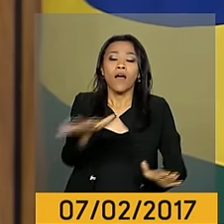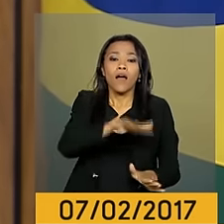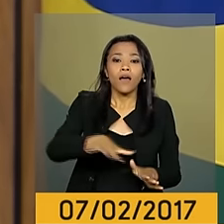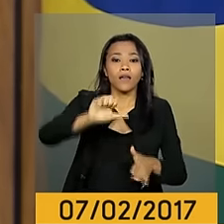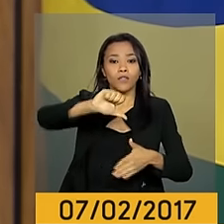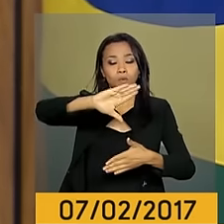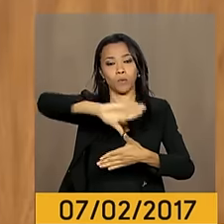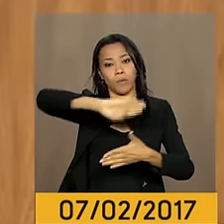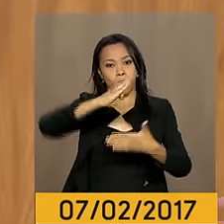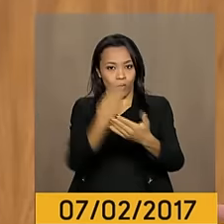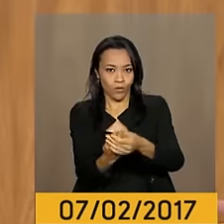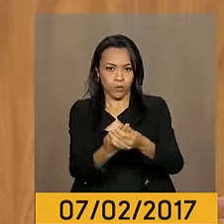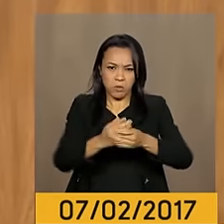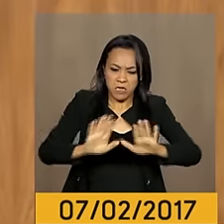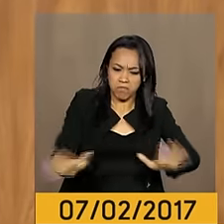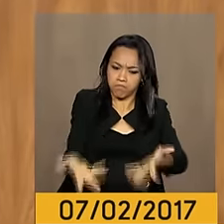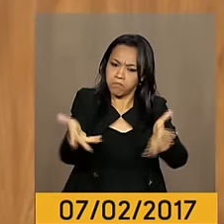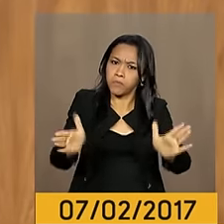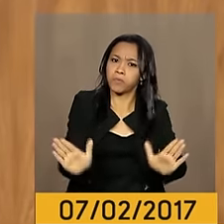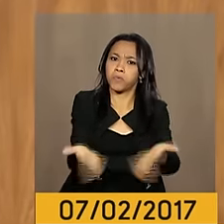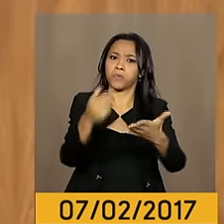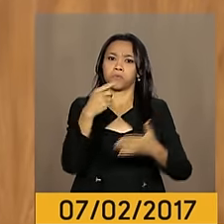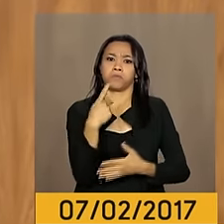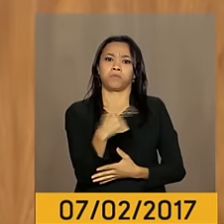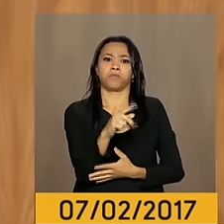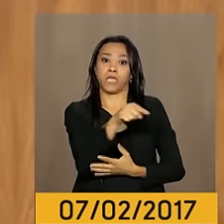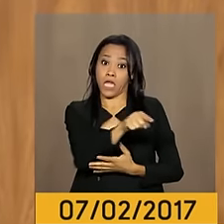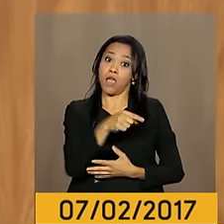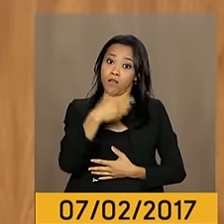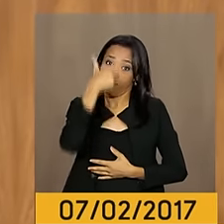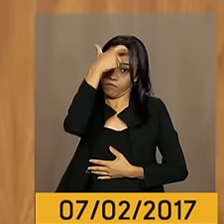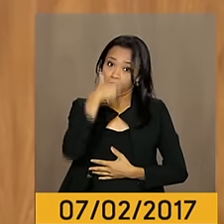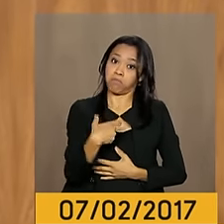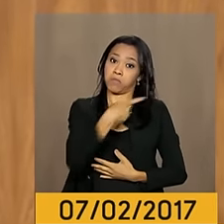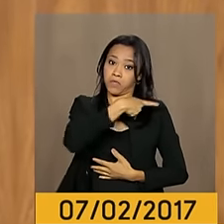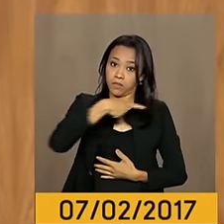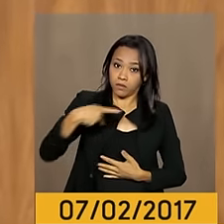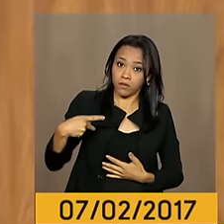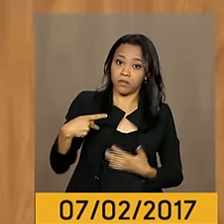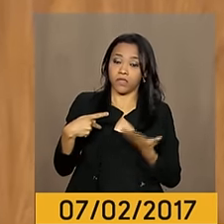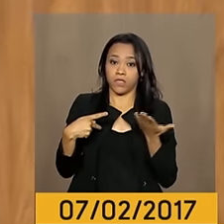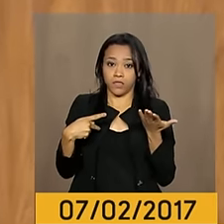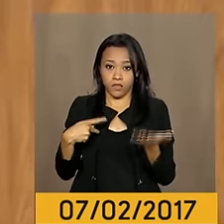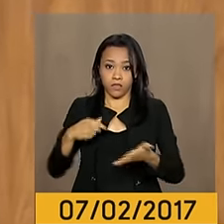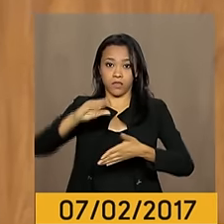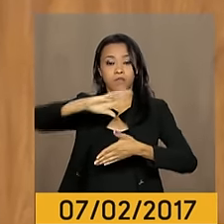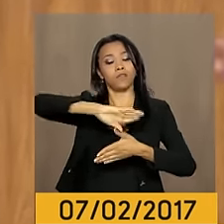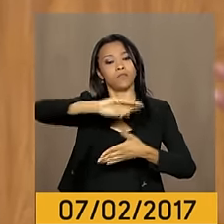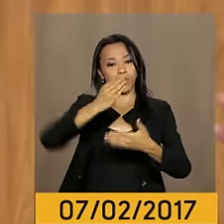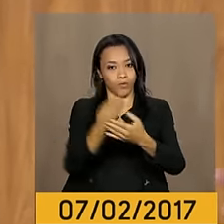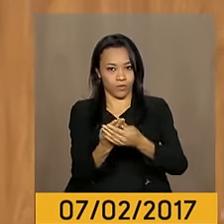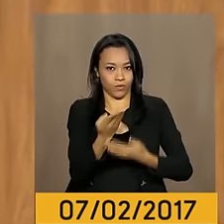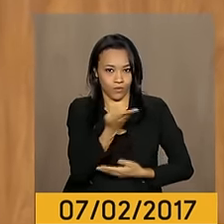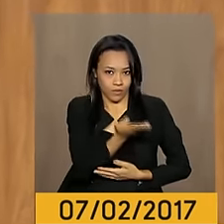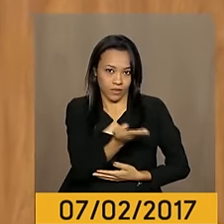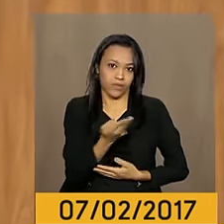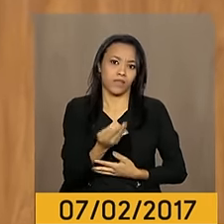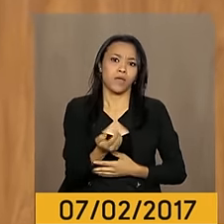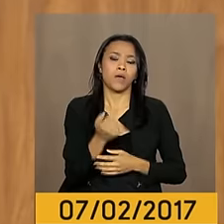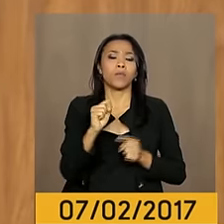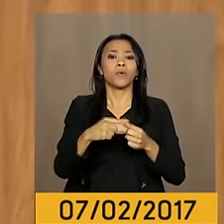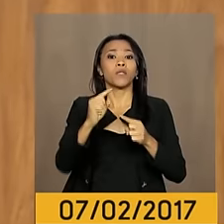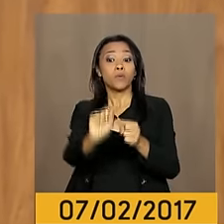neste seu período eh de Presidência PR tempore Já que no